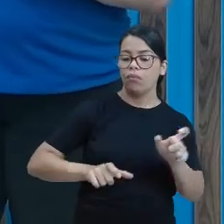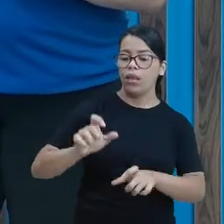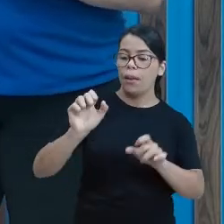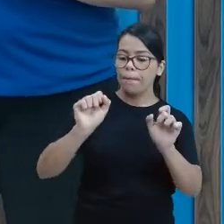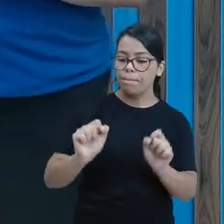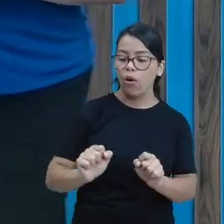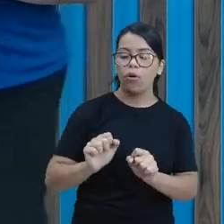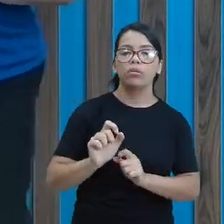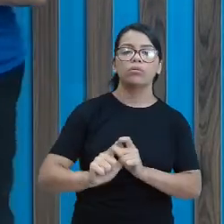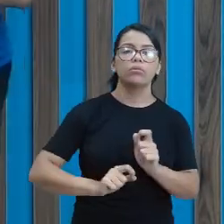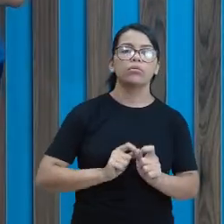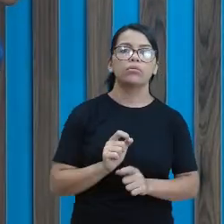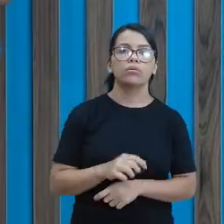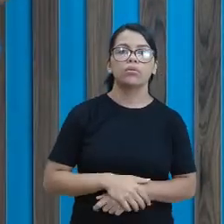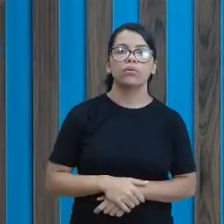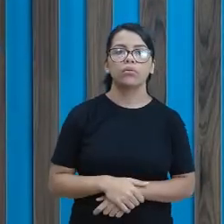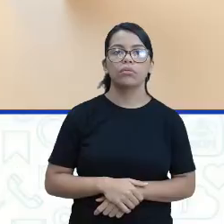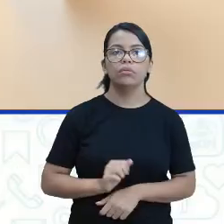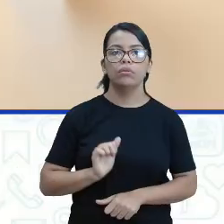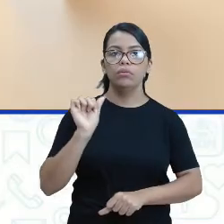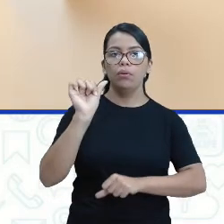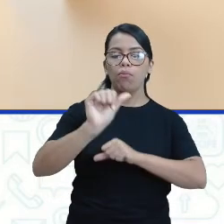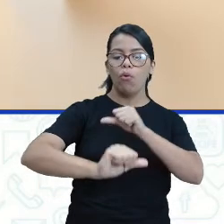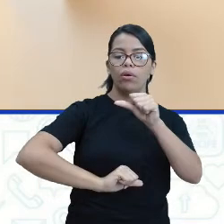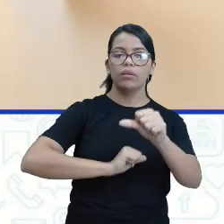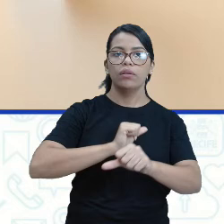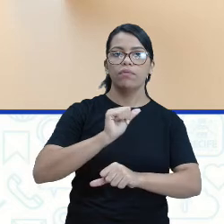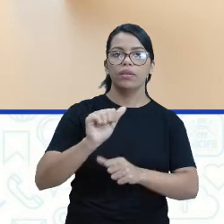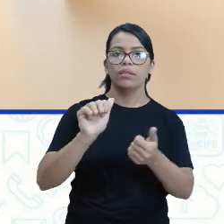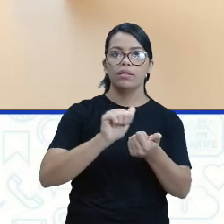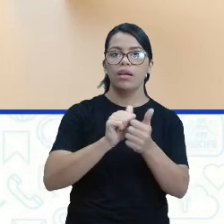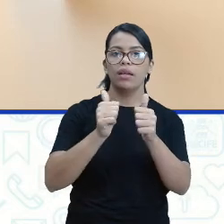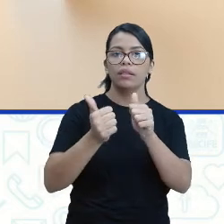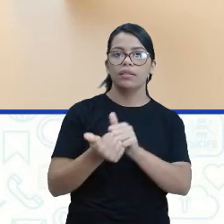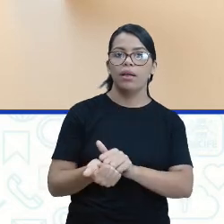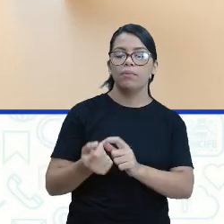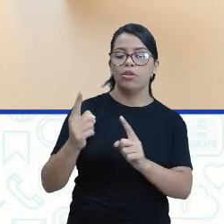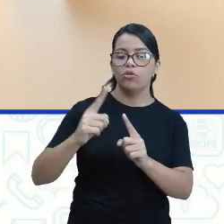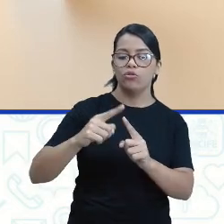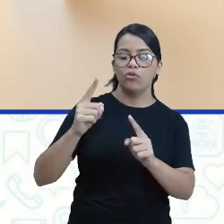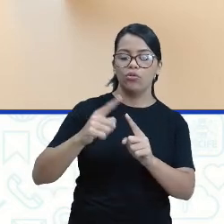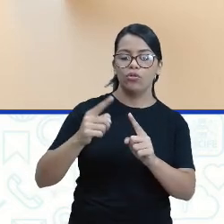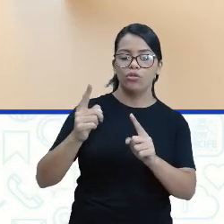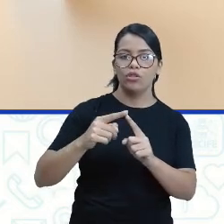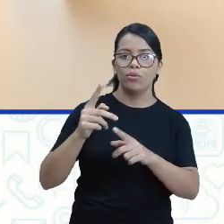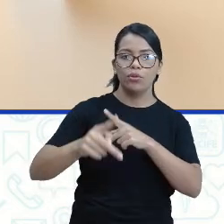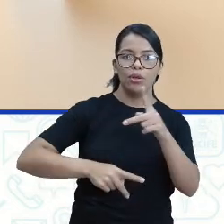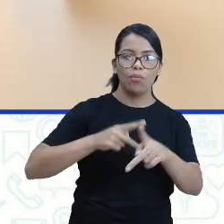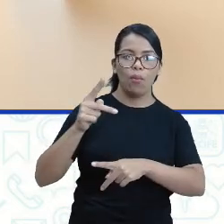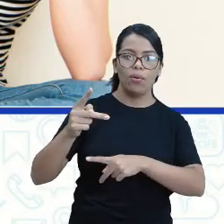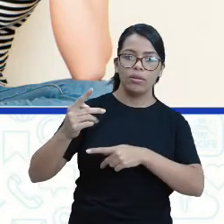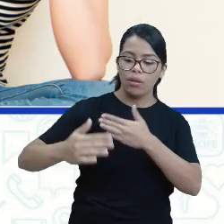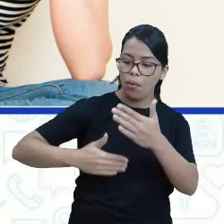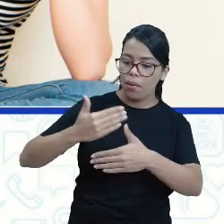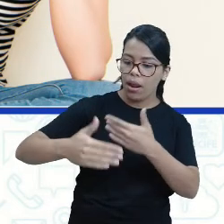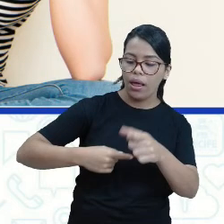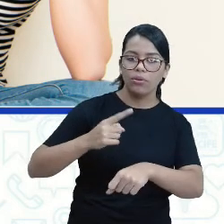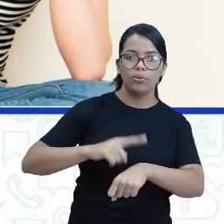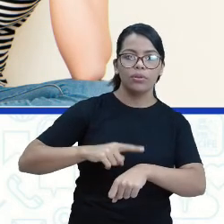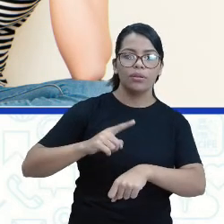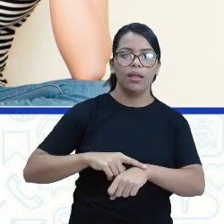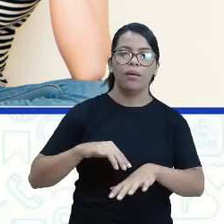definida como a modificação e adaptação das espécies ao longo do tempo. Então é isso, gente,